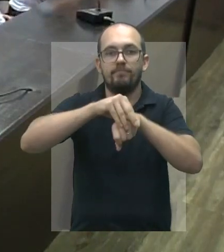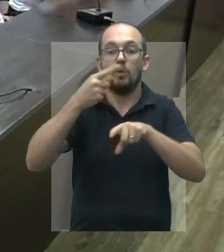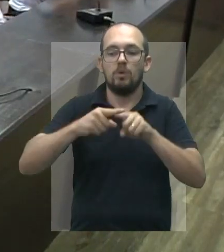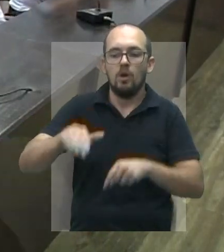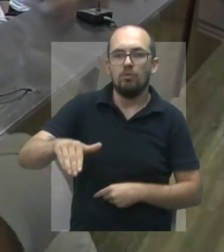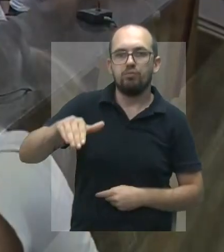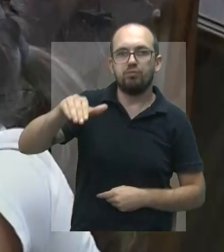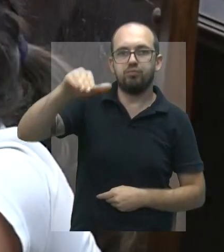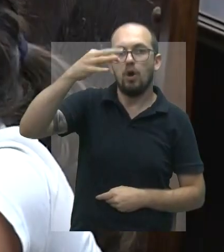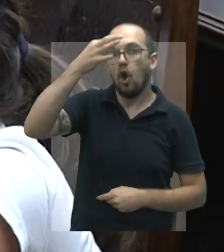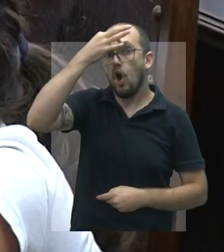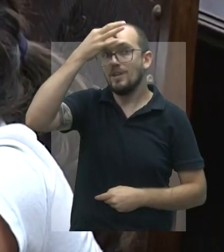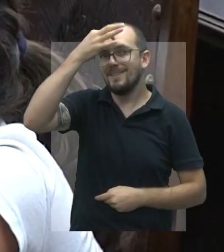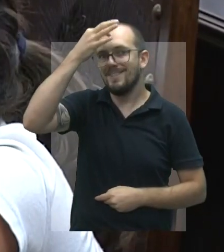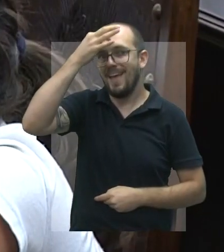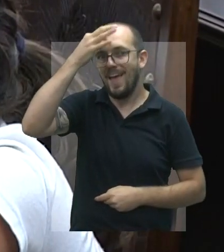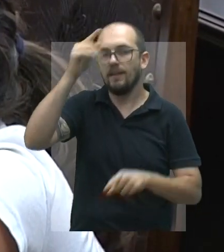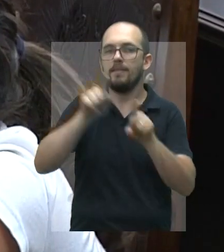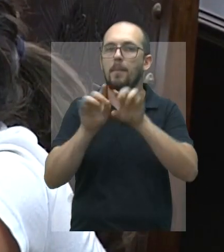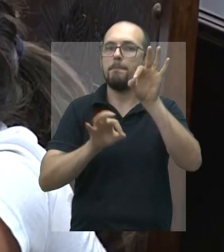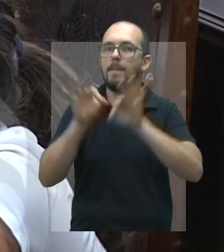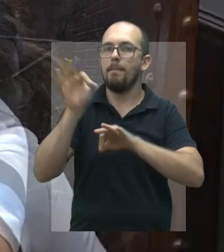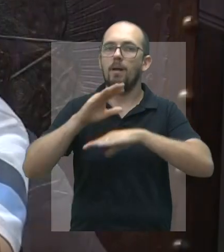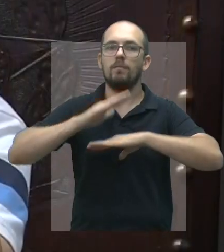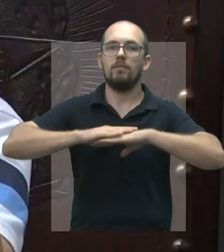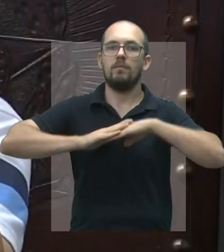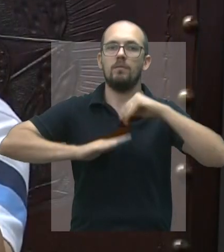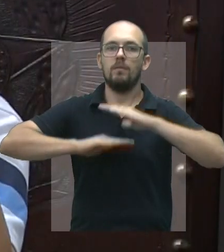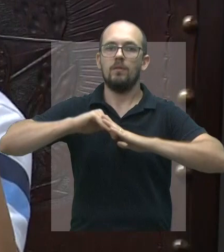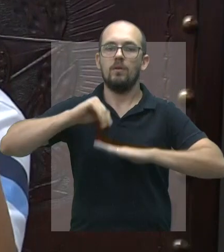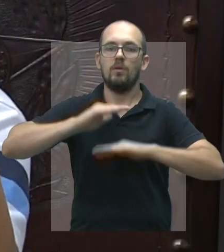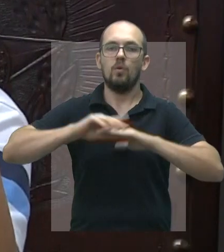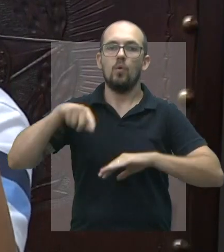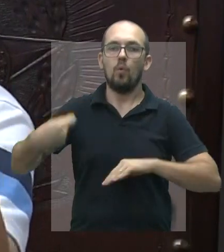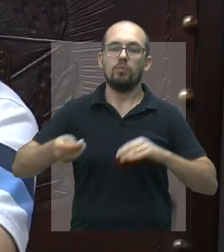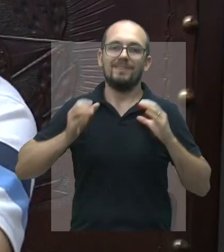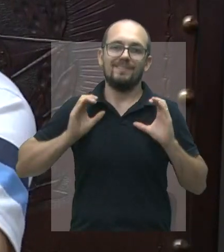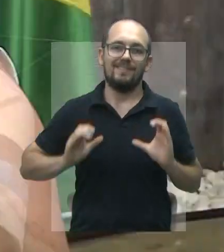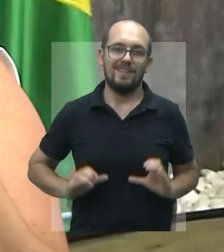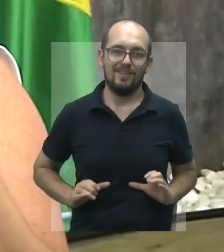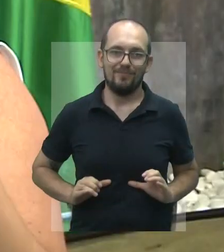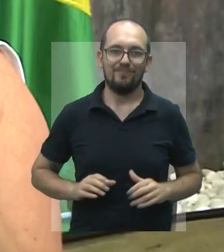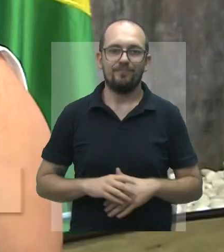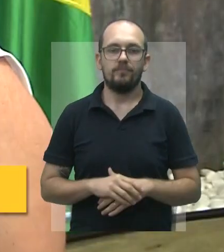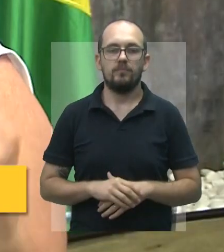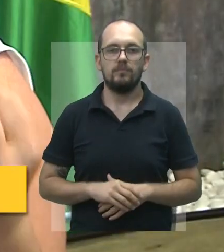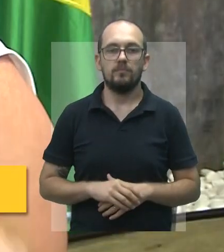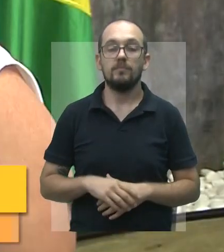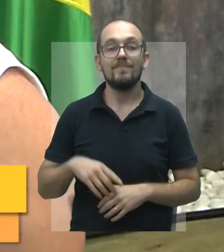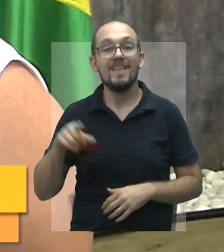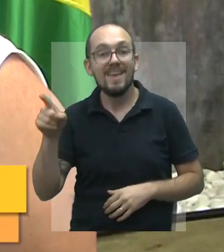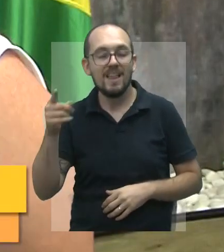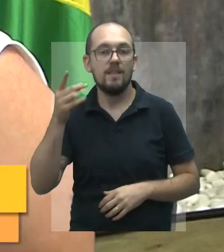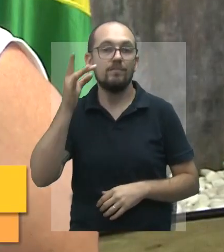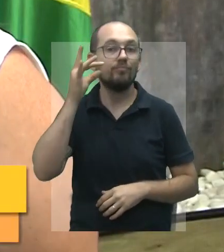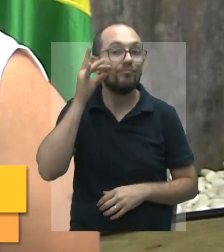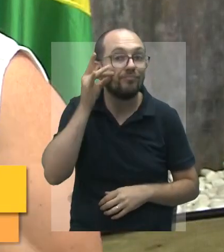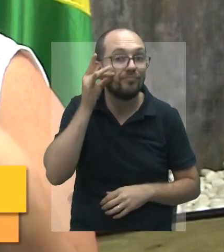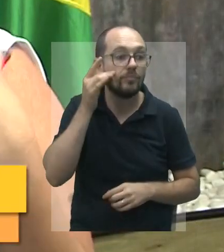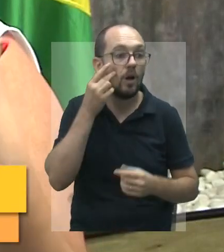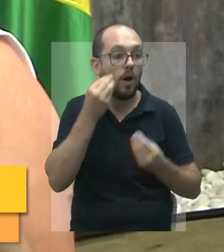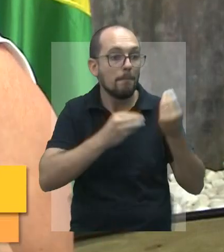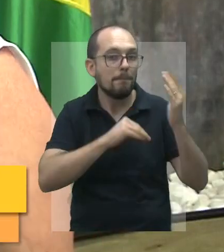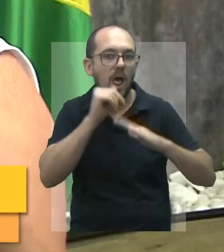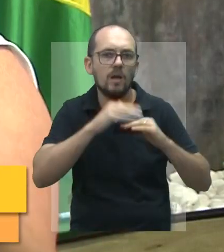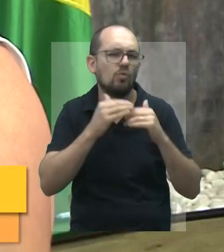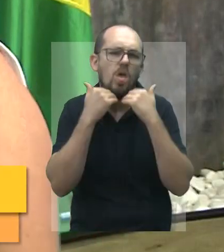adultas conscientes e preparadas para exercer de forma plena a cidadania. Eles vivem na prática como que são. Não adianta